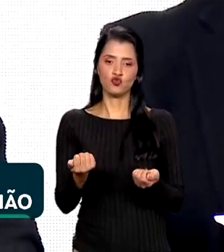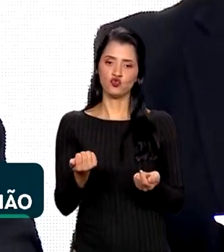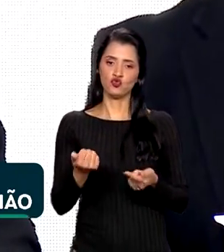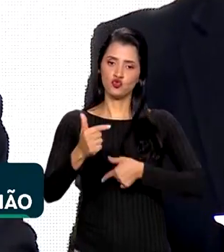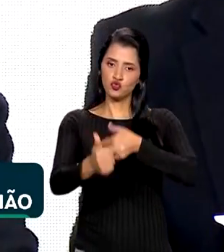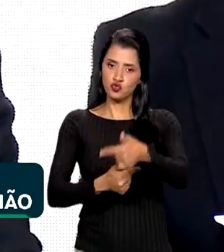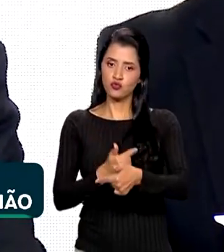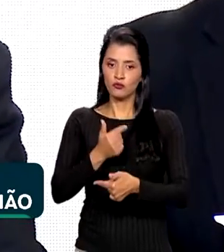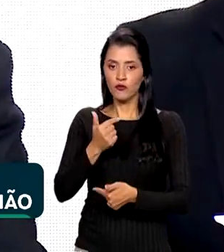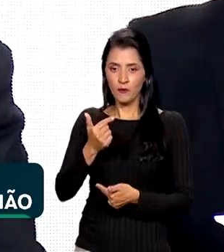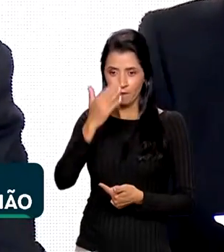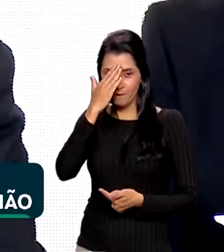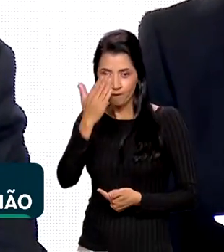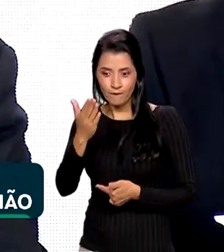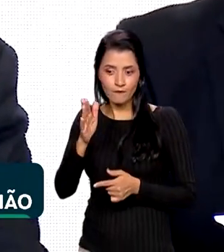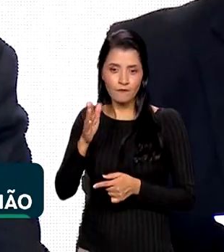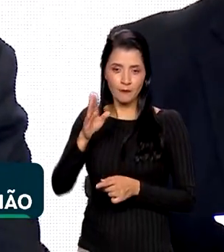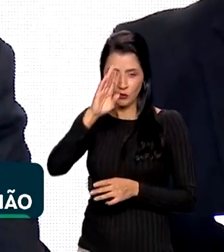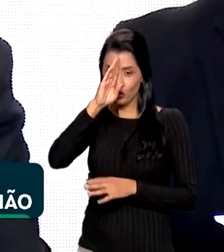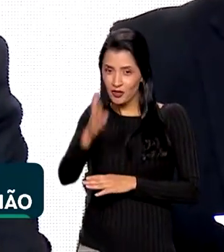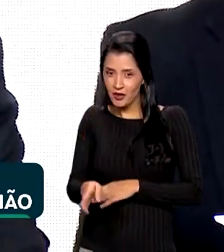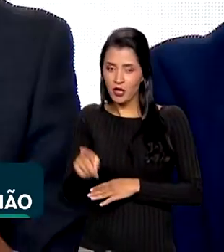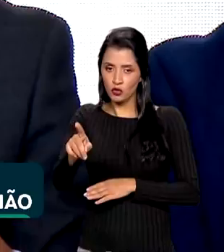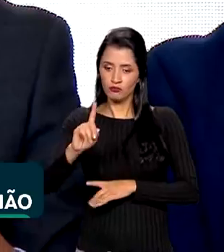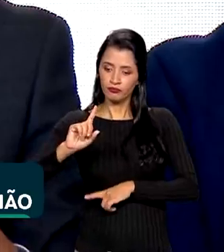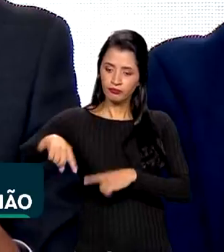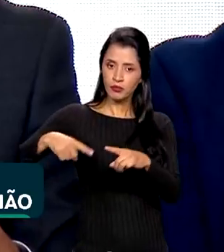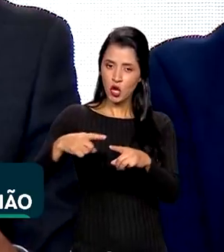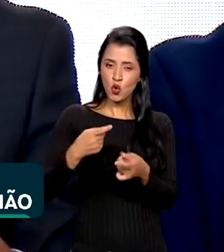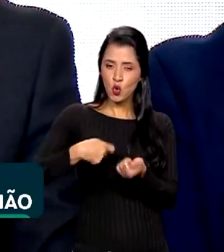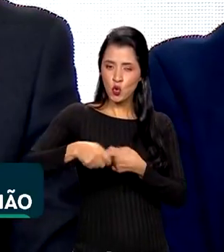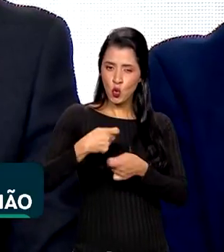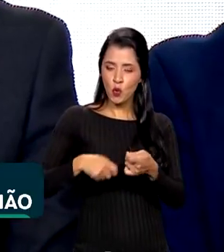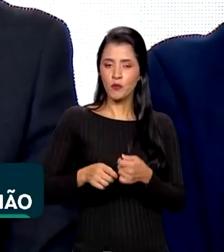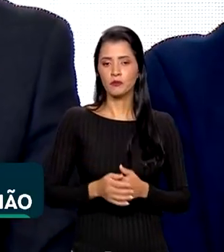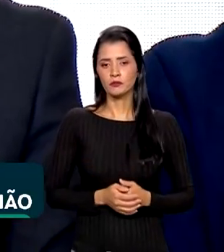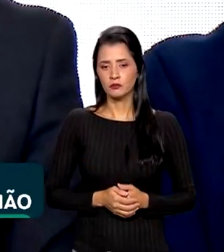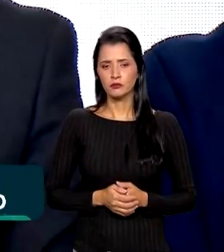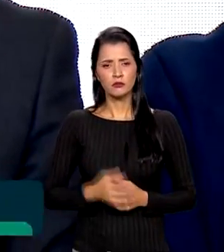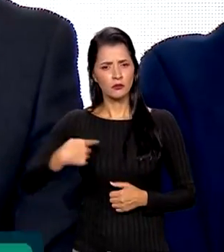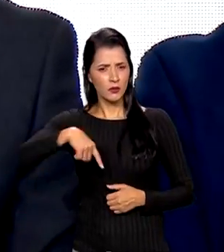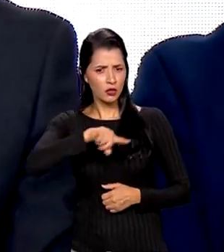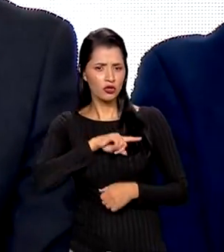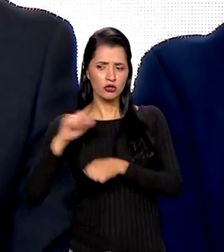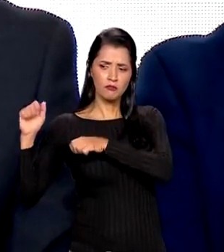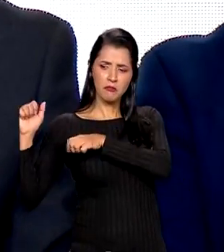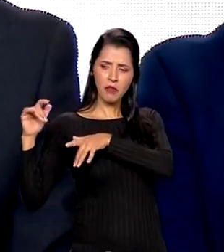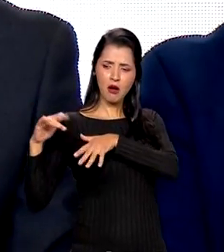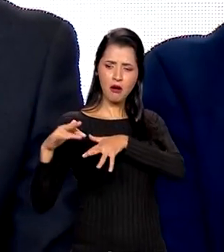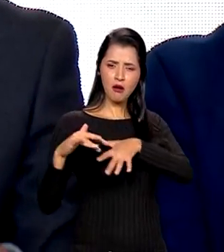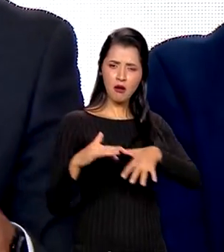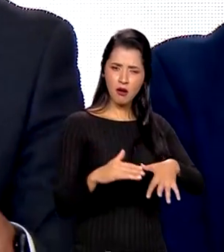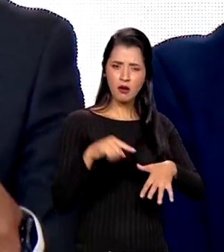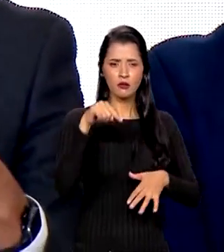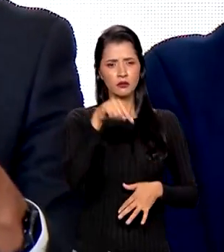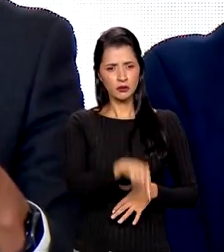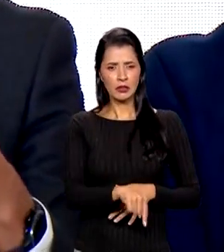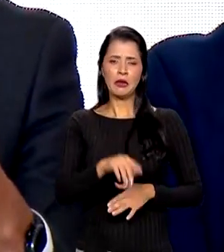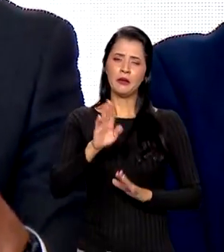voltadas para a transição ecológica, para a transição energética. Eu acho que a gente não reuniu com os governos estaduais menos